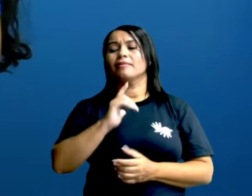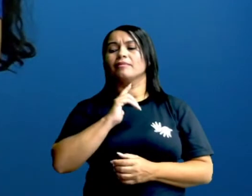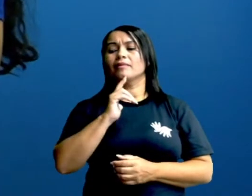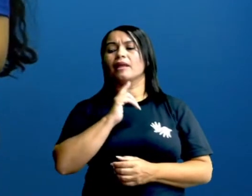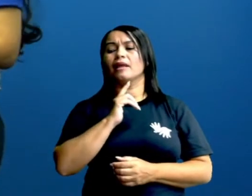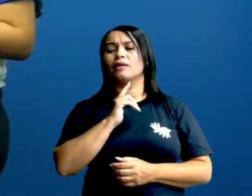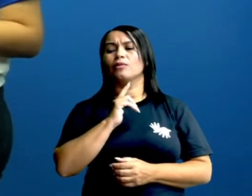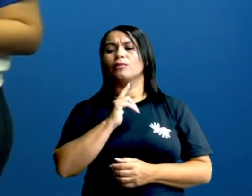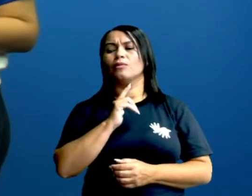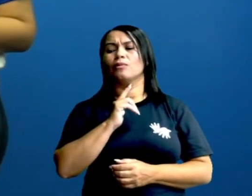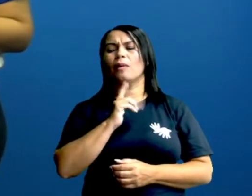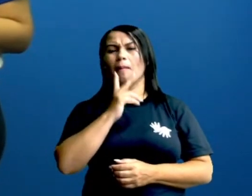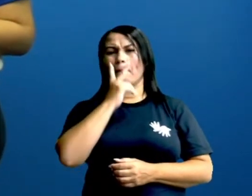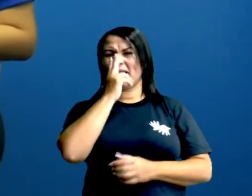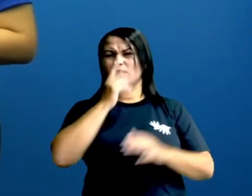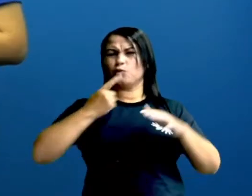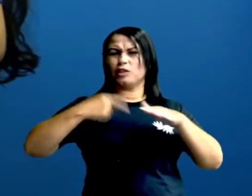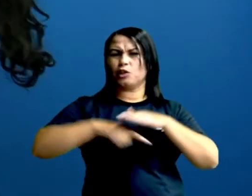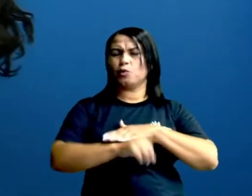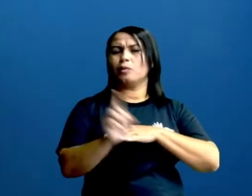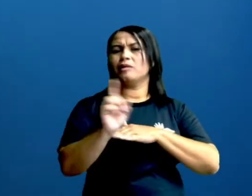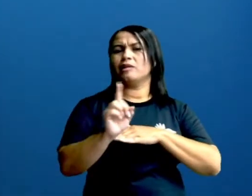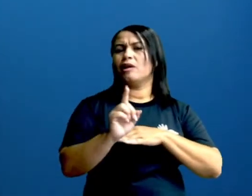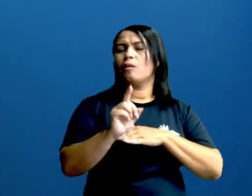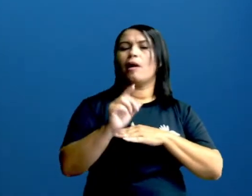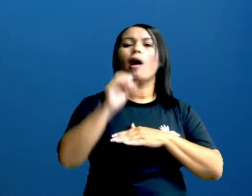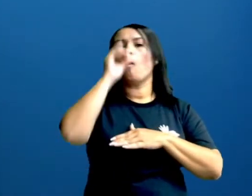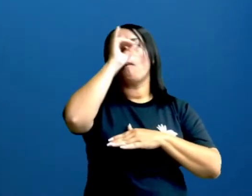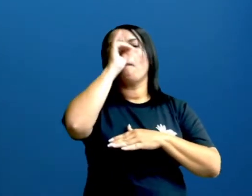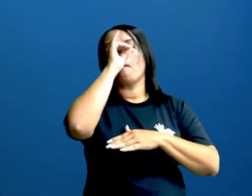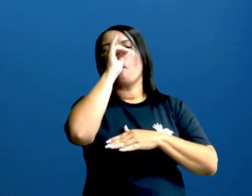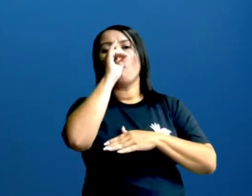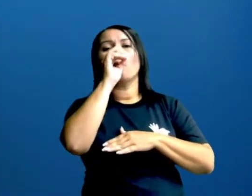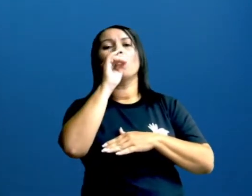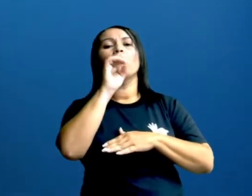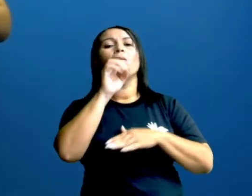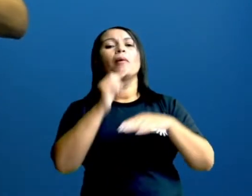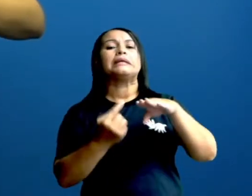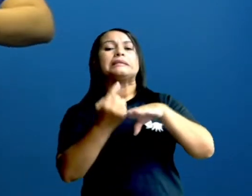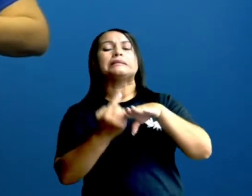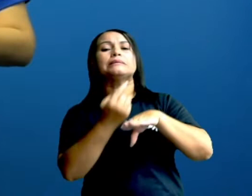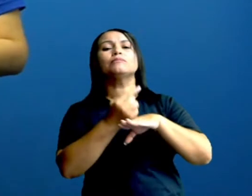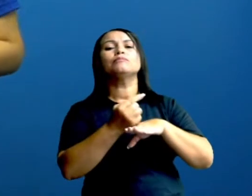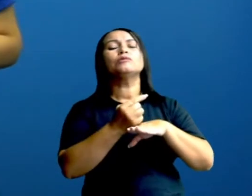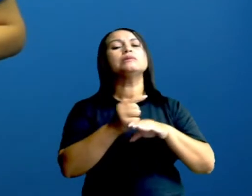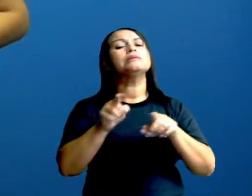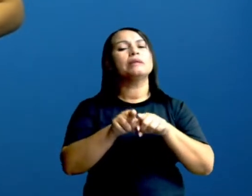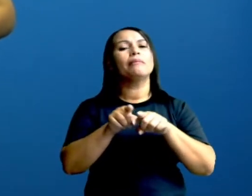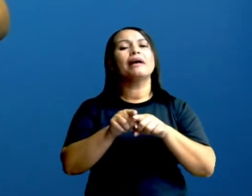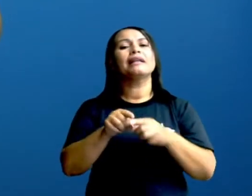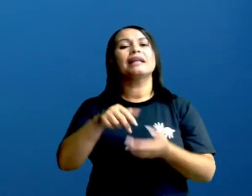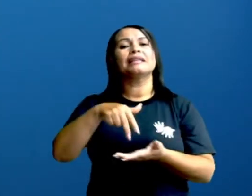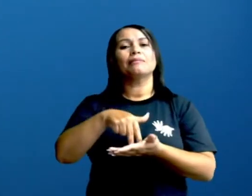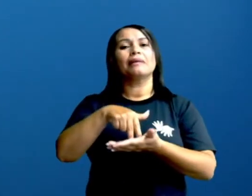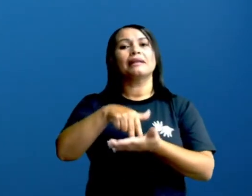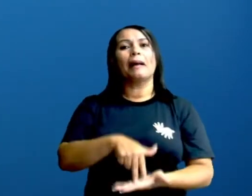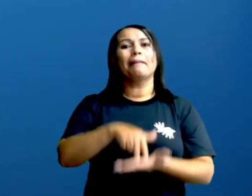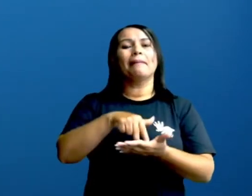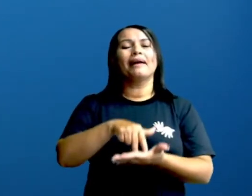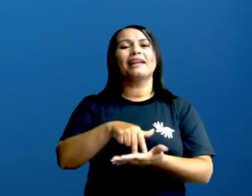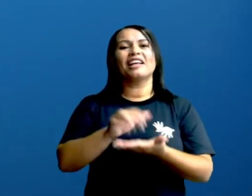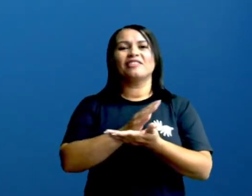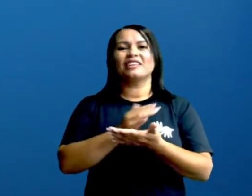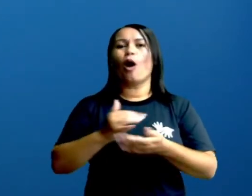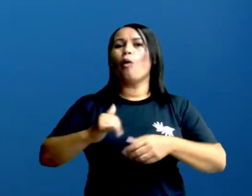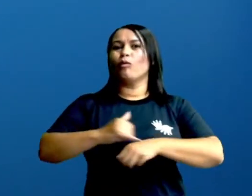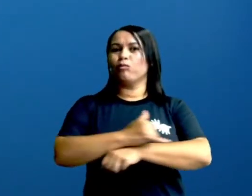né? Não, tatu não, né? Um porco-espinho. Um porco-espinho, ó, ele está em cima de uma balança. Né? Também acontece com a gente, né? A gente está fora do peso, né? Vai